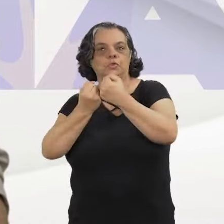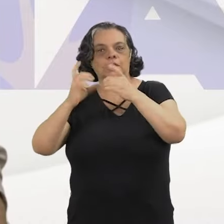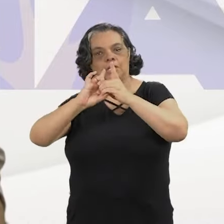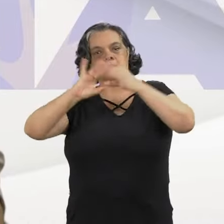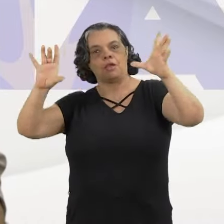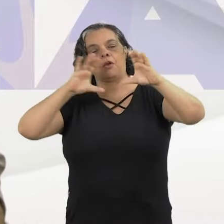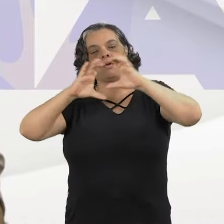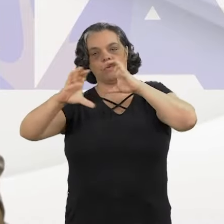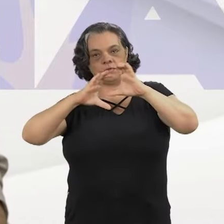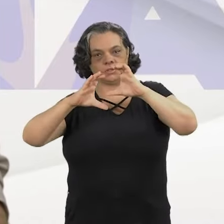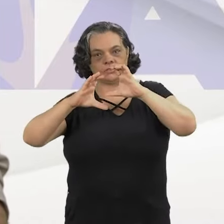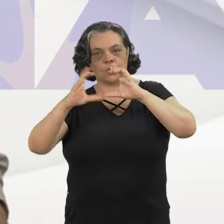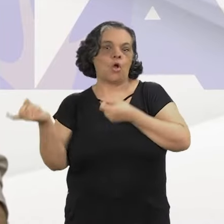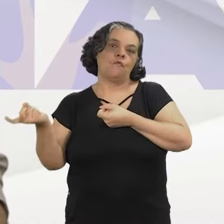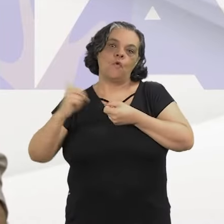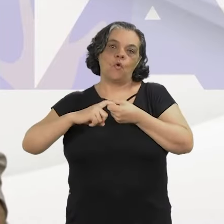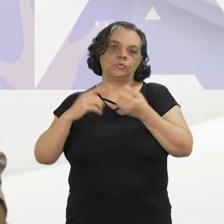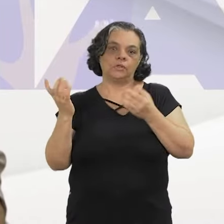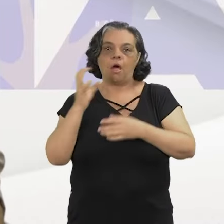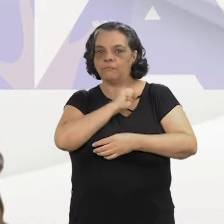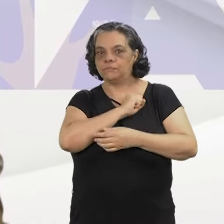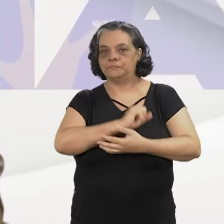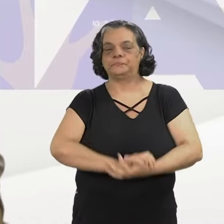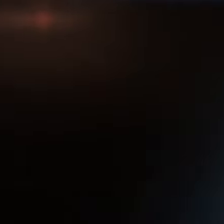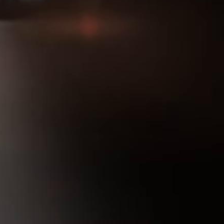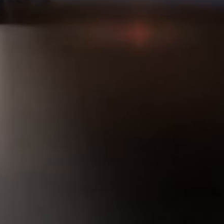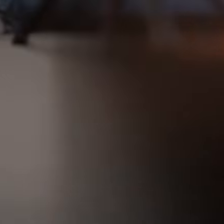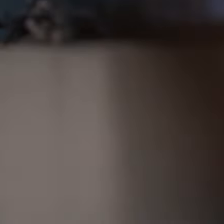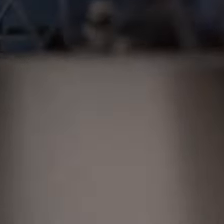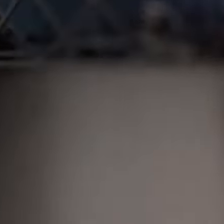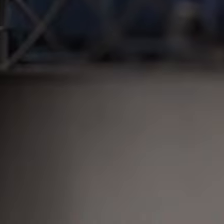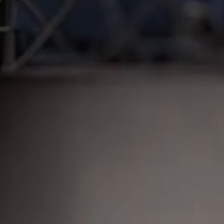democratização da comunicação a gente volta num